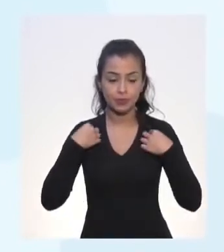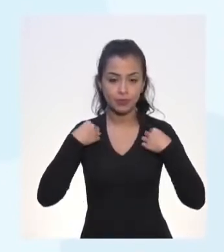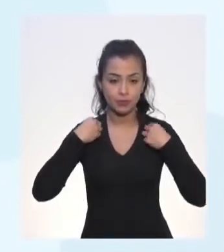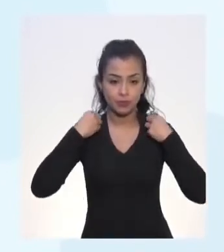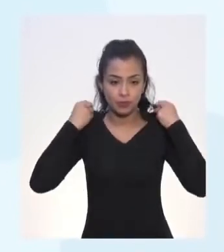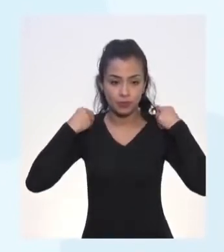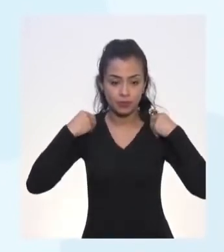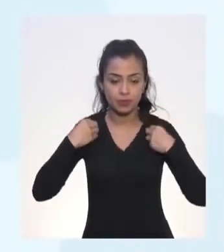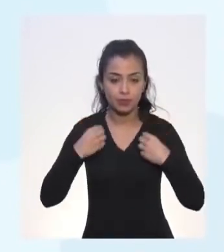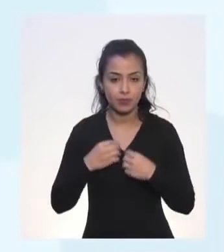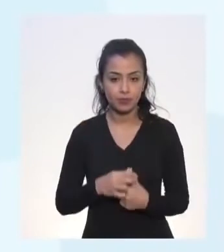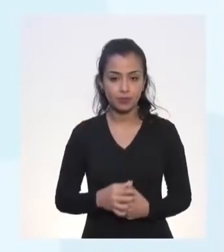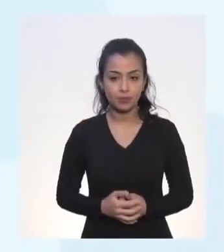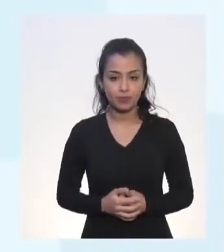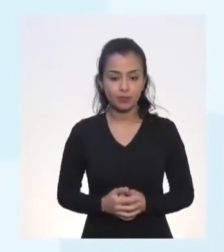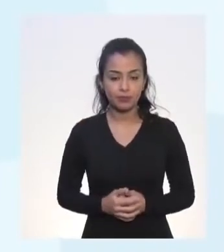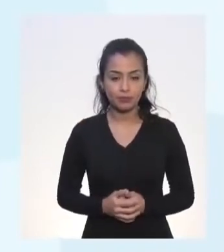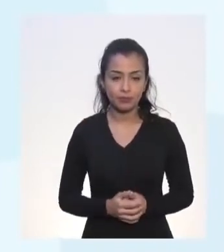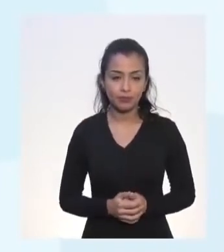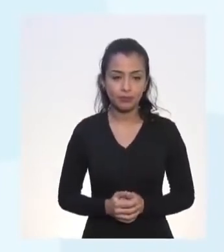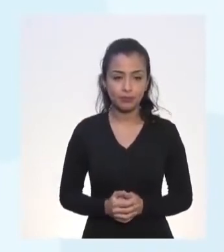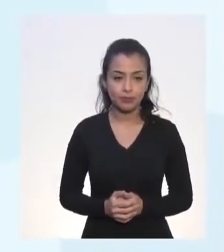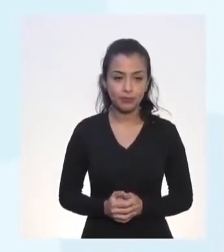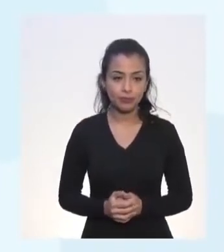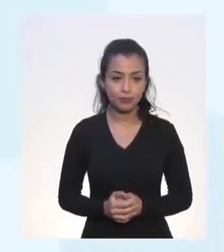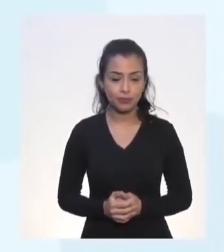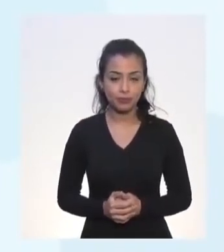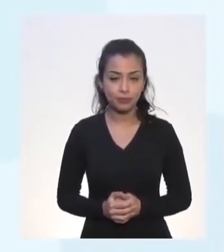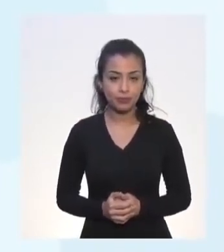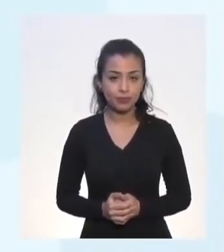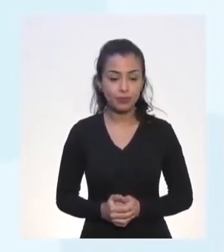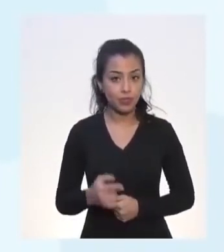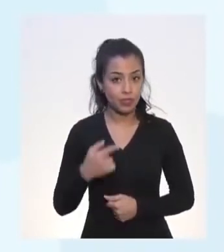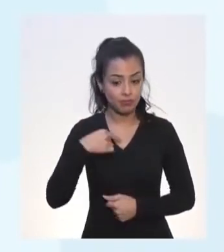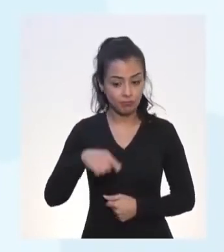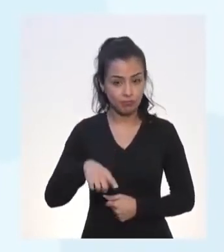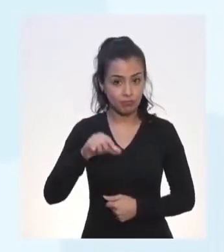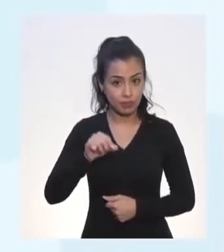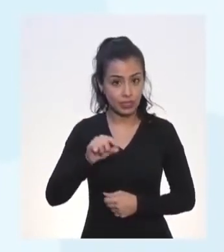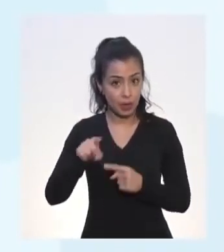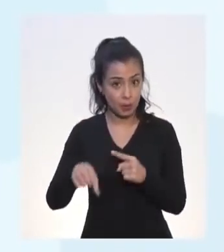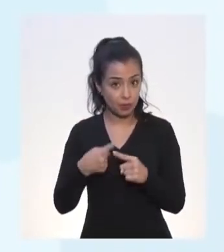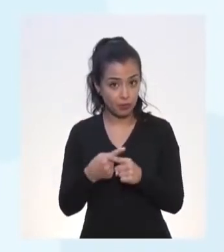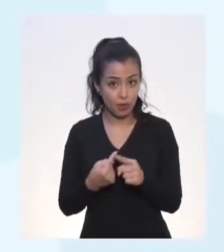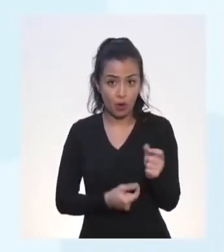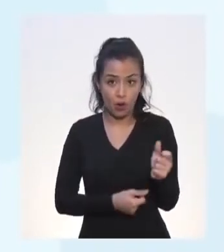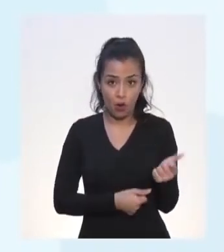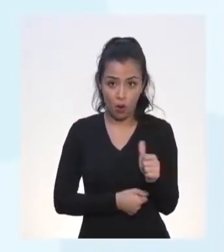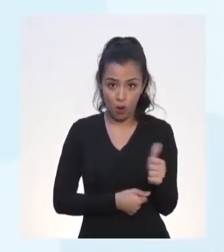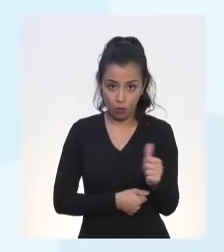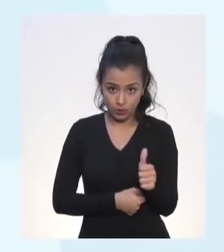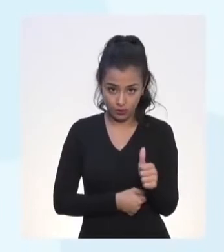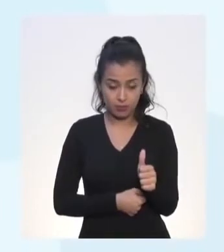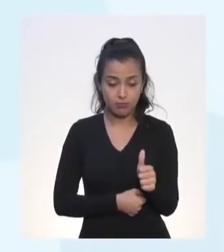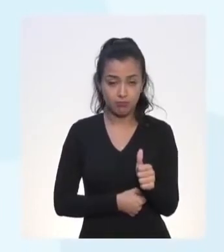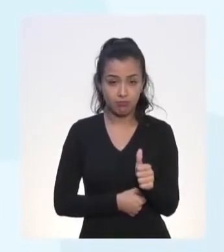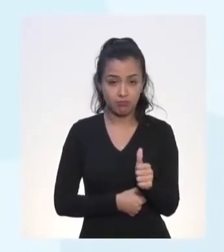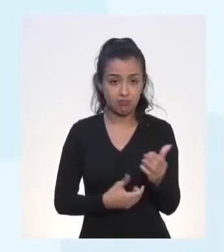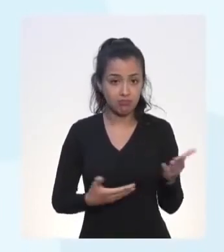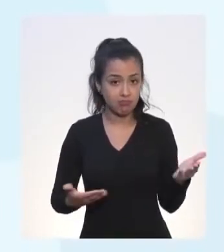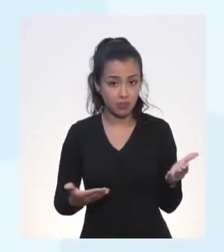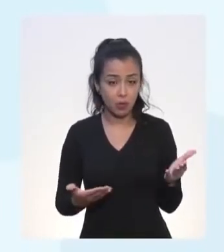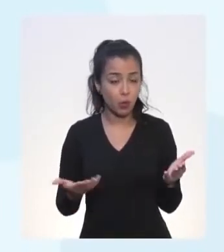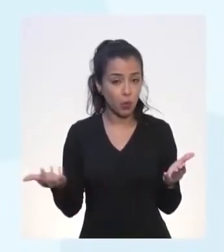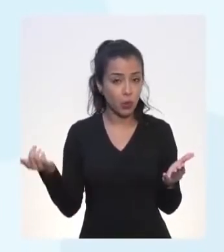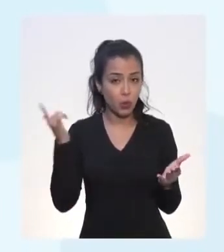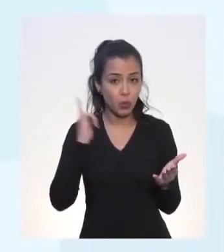Opa. E aqui, a minha opção foi multiplicar por 11, multipliquei por 11, portanto, chegamos aí